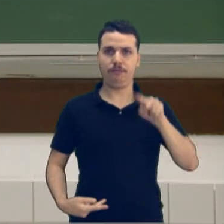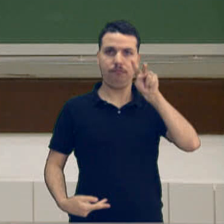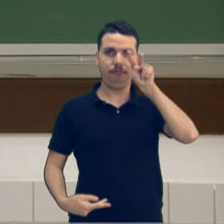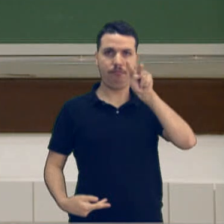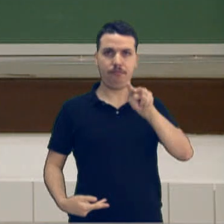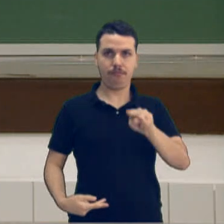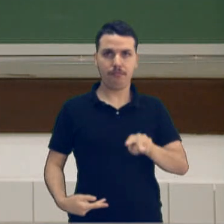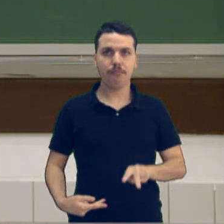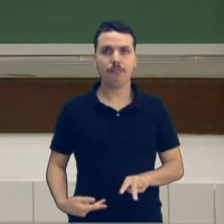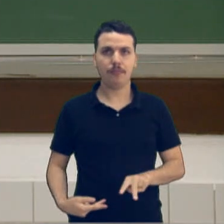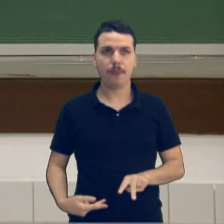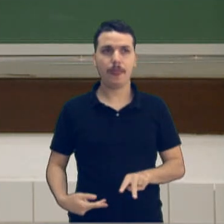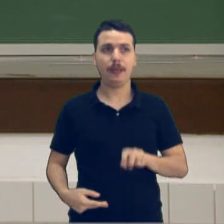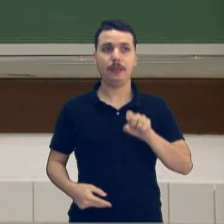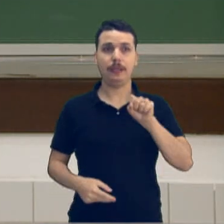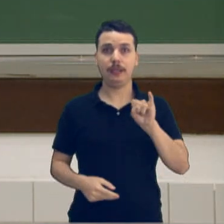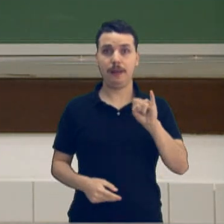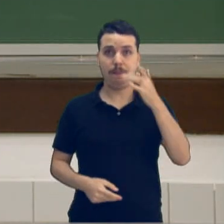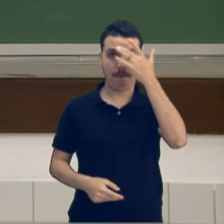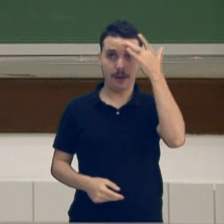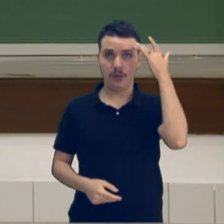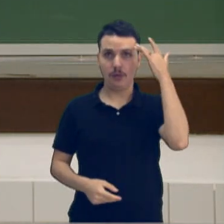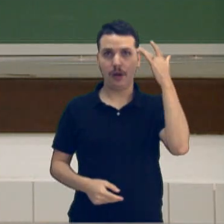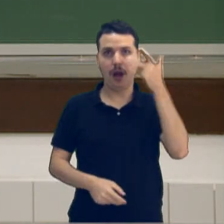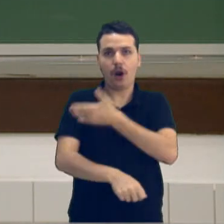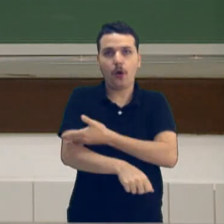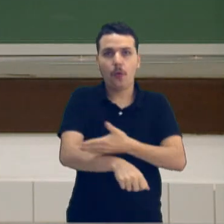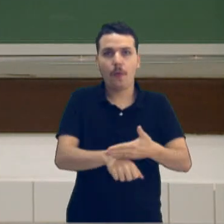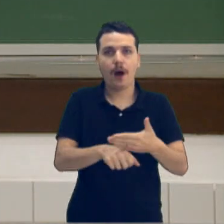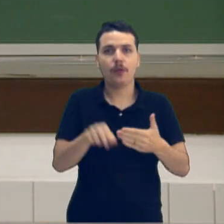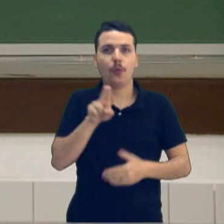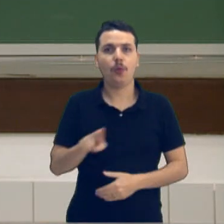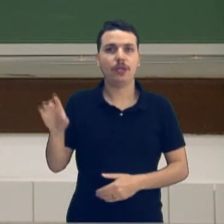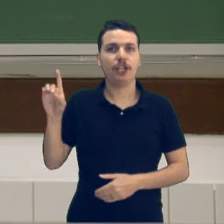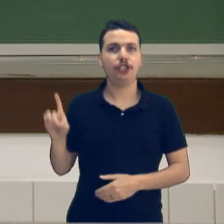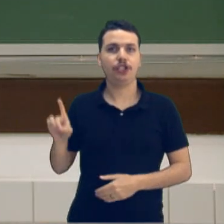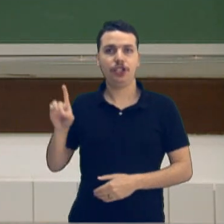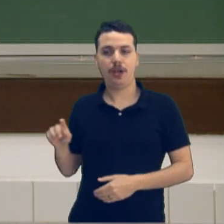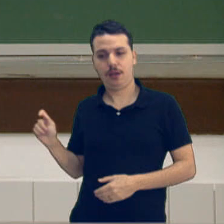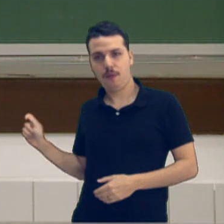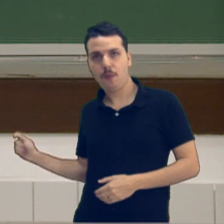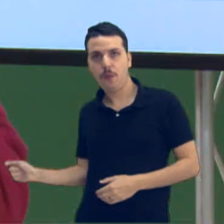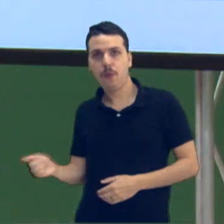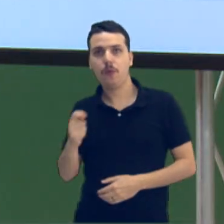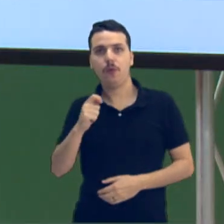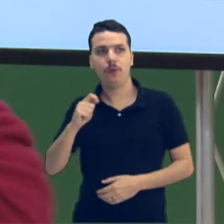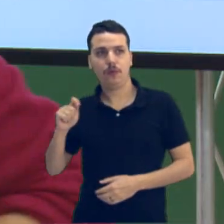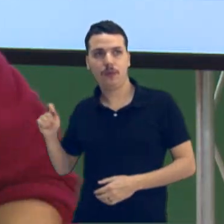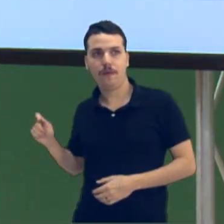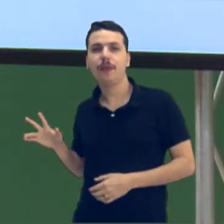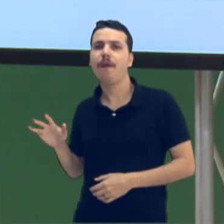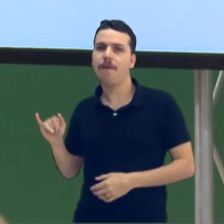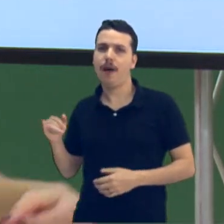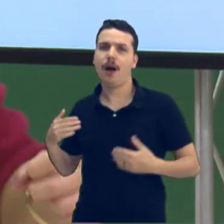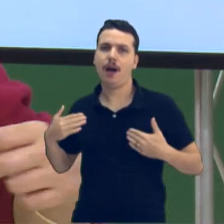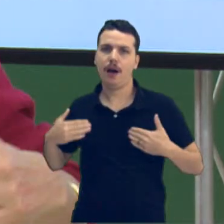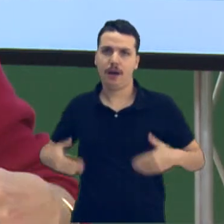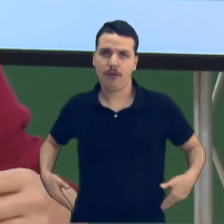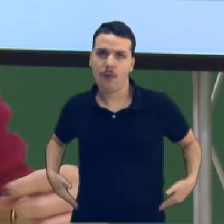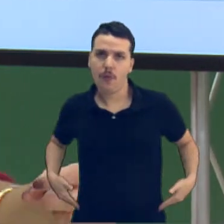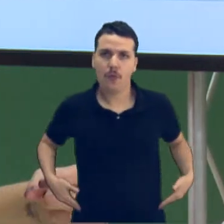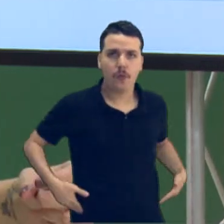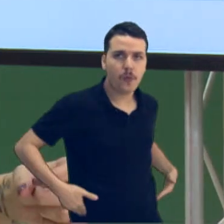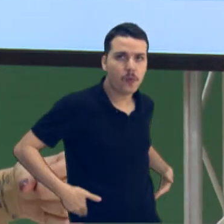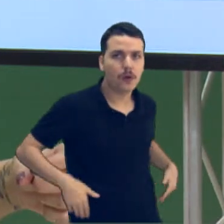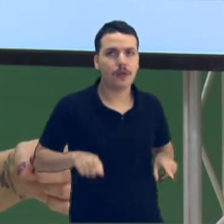Então, se o atleta for destro e ele usar muito a mão direita, lógico, ele também vai usar a força de quadril